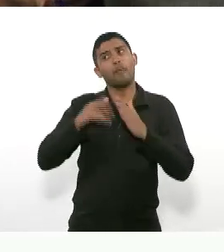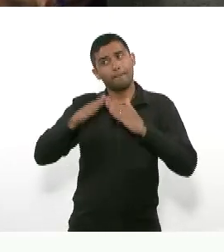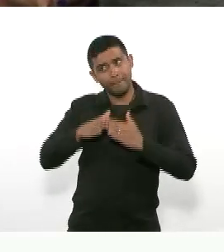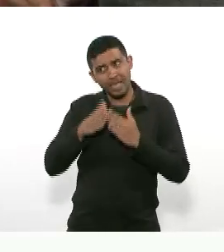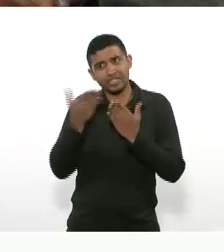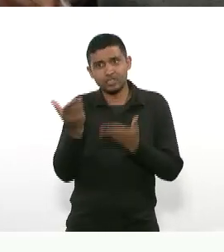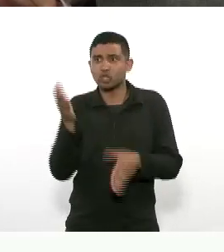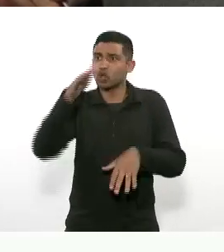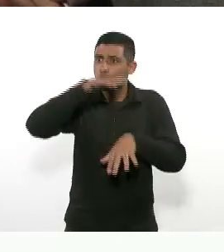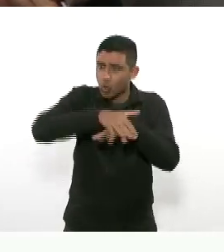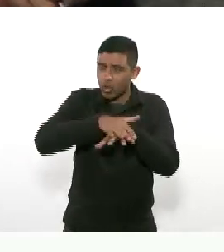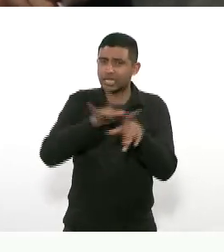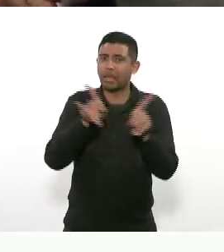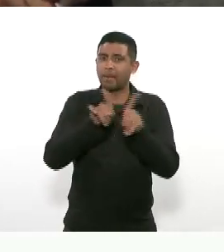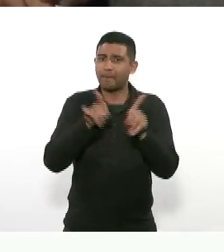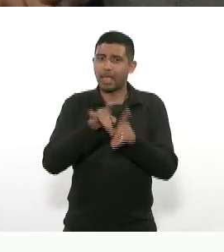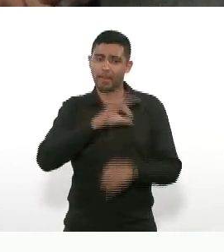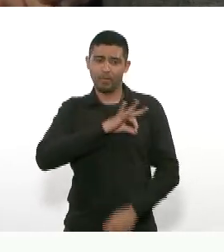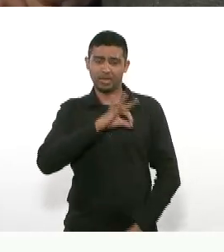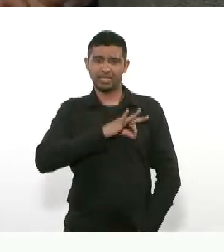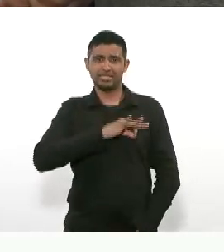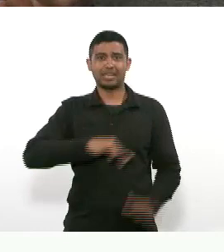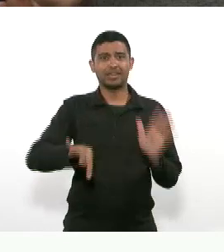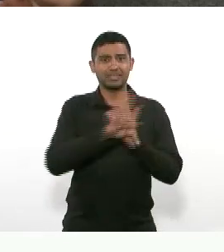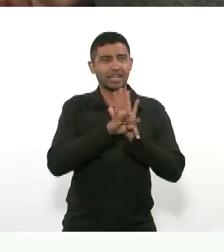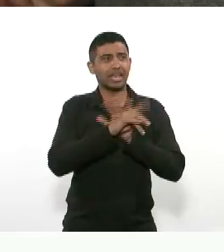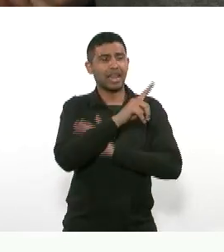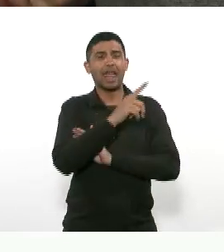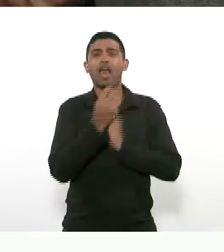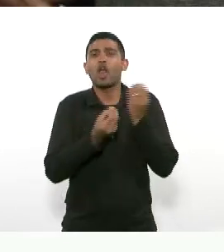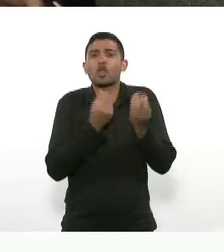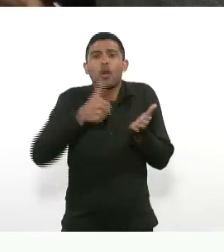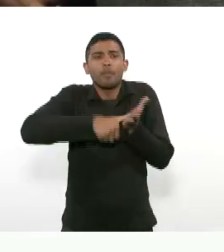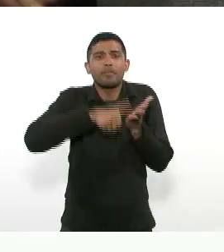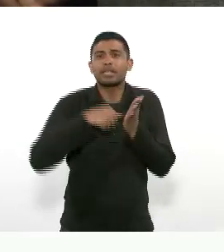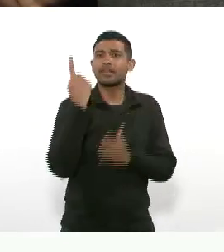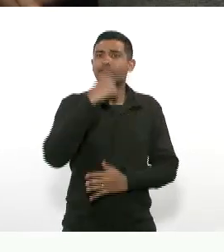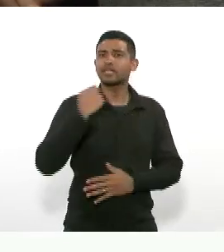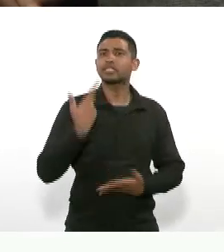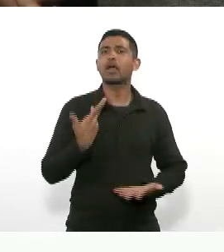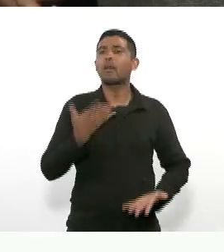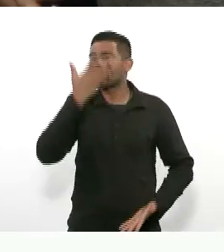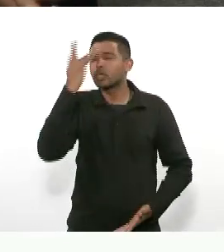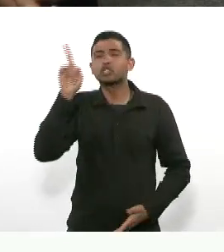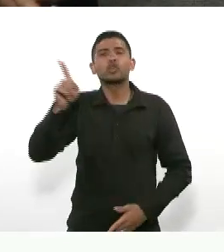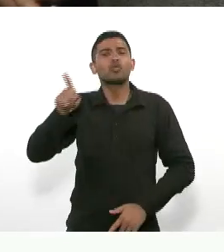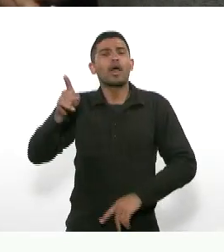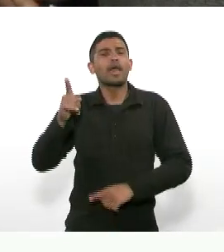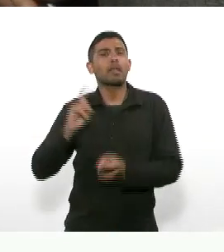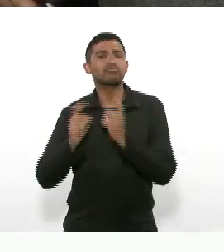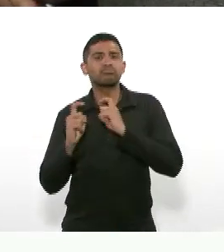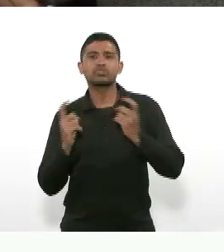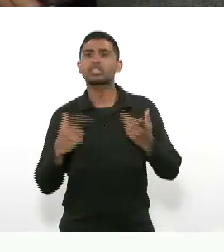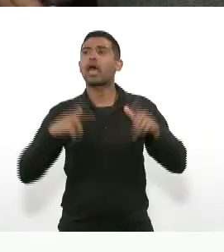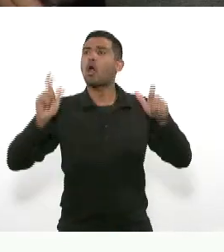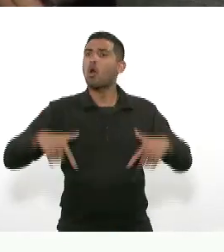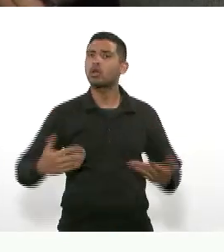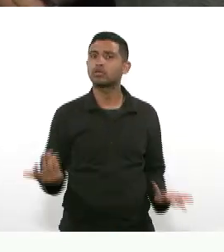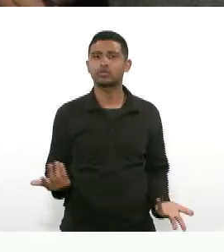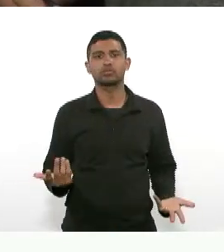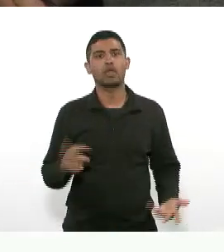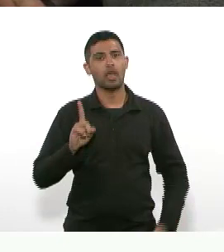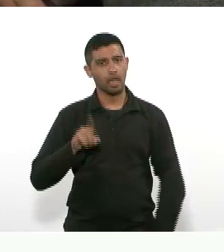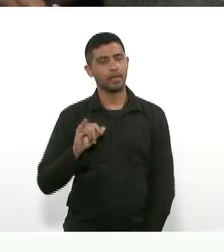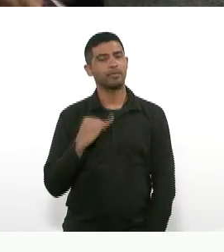nisso, lá no CICC, de biometria facial. Quem está auditando isso? Cadê a acreditação disso tudo? É